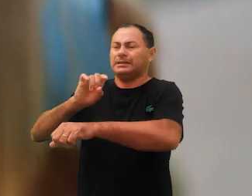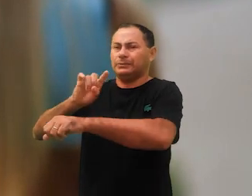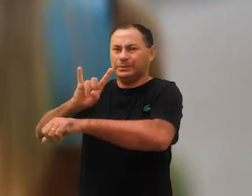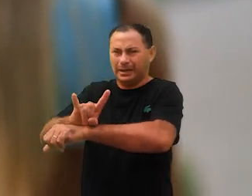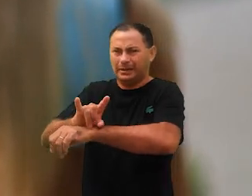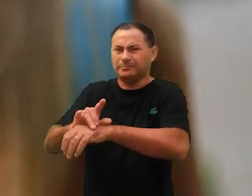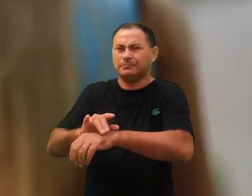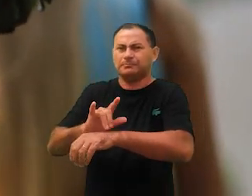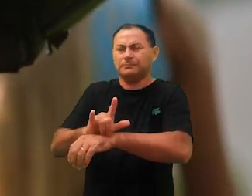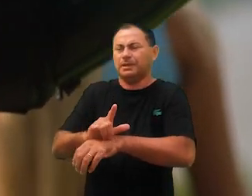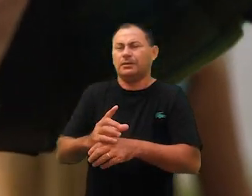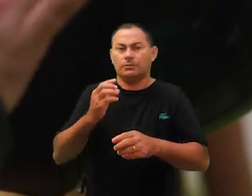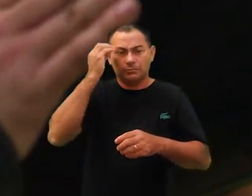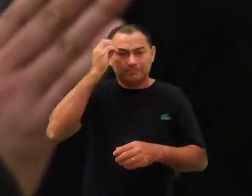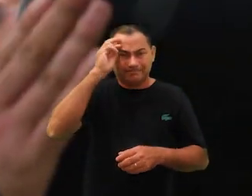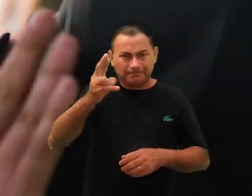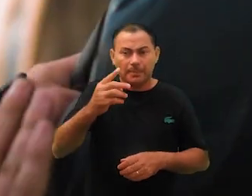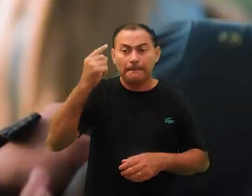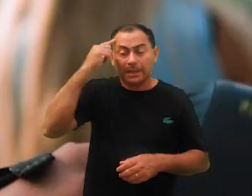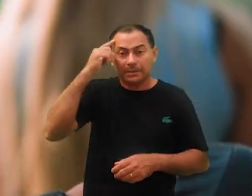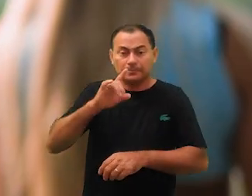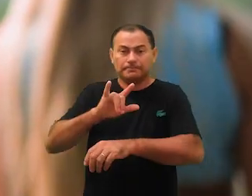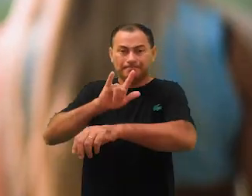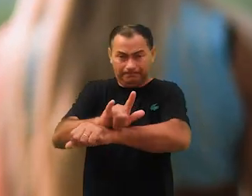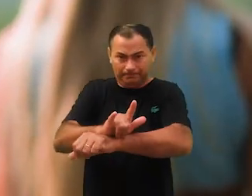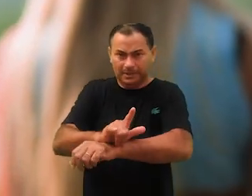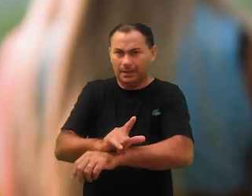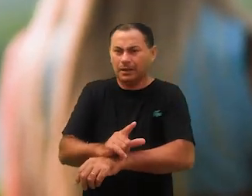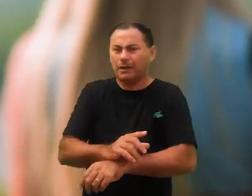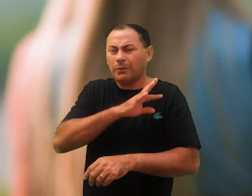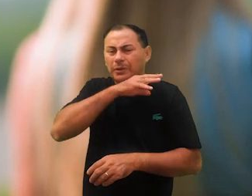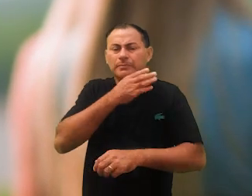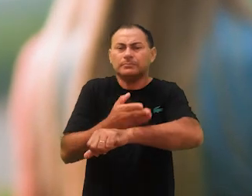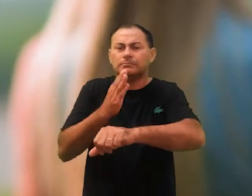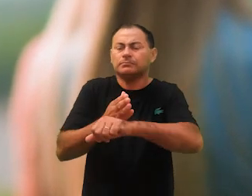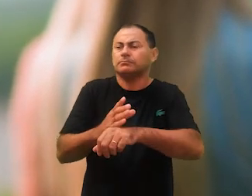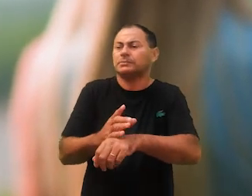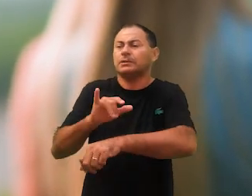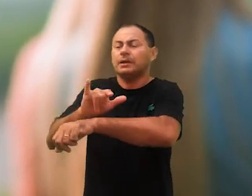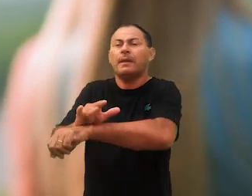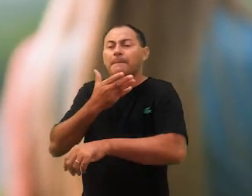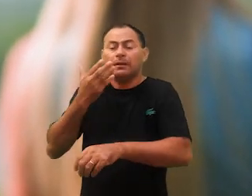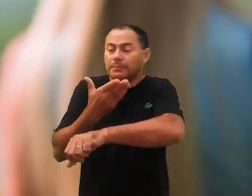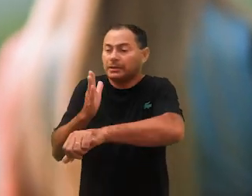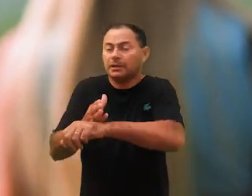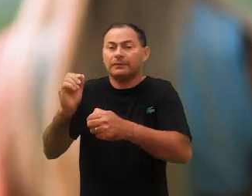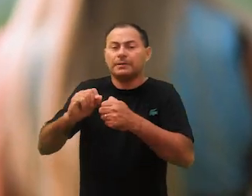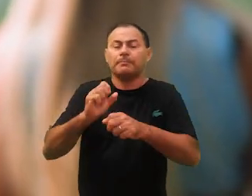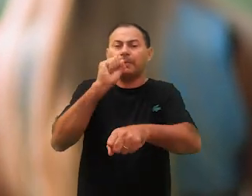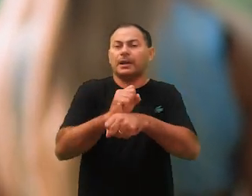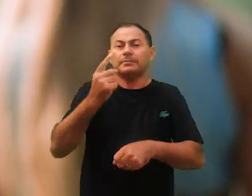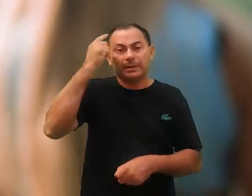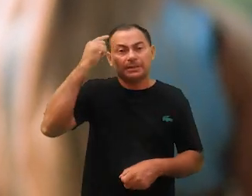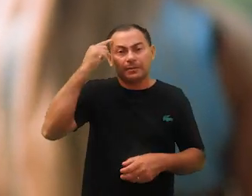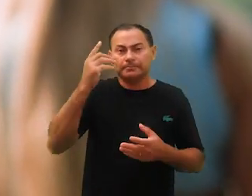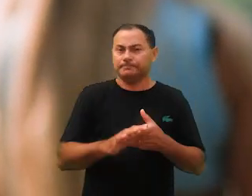raciocínio dessas pessoas é o seguinte: bom, se pensar em adultério é tão ruim quanto praticar adultério, então é melhor eu praticar logo e parar de